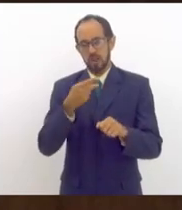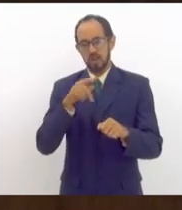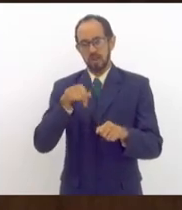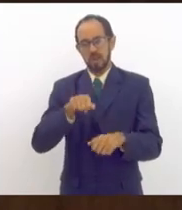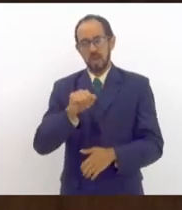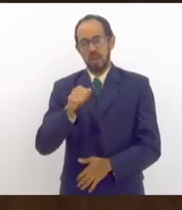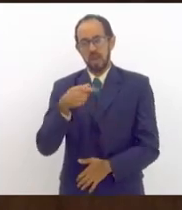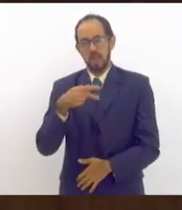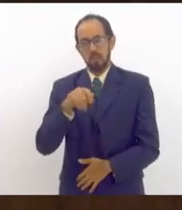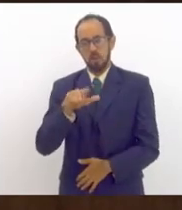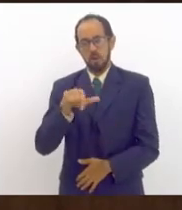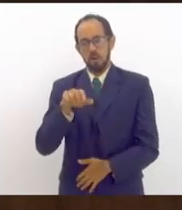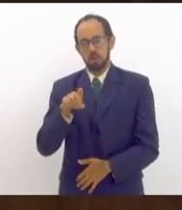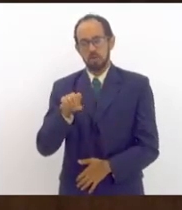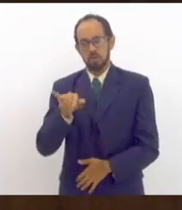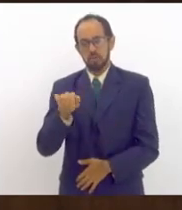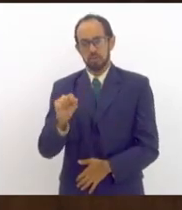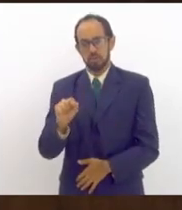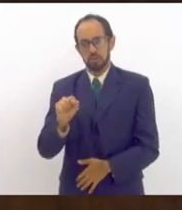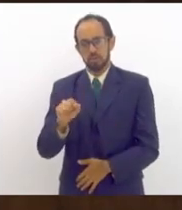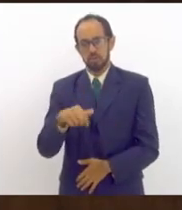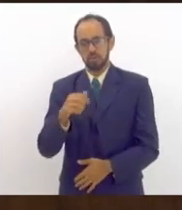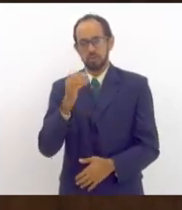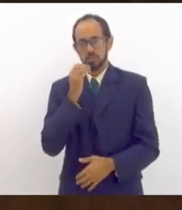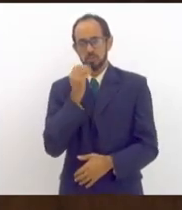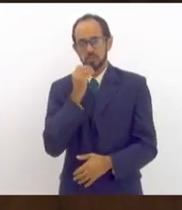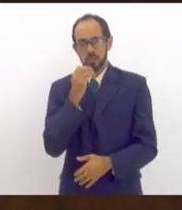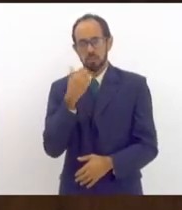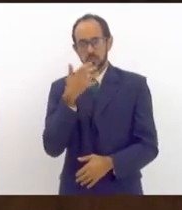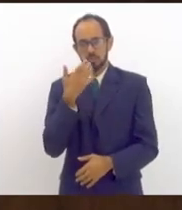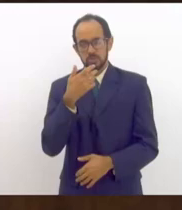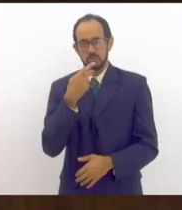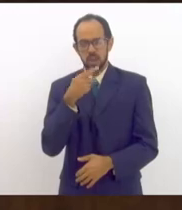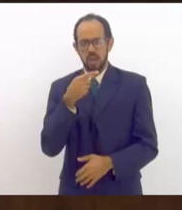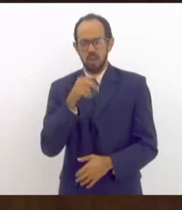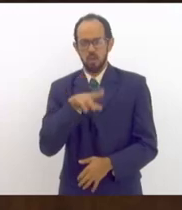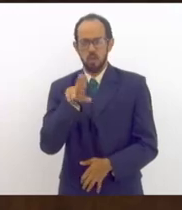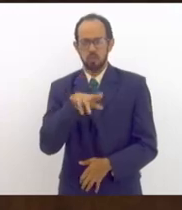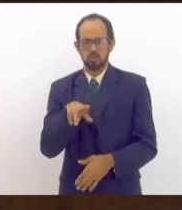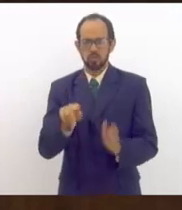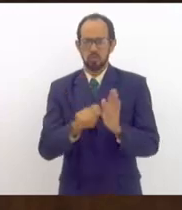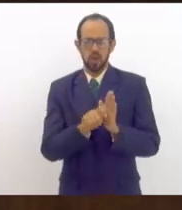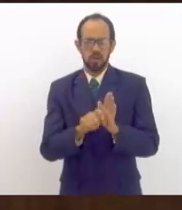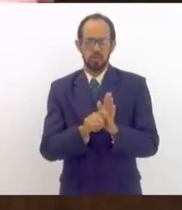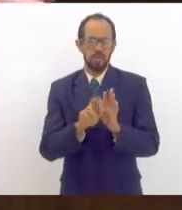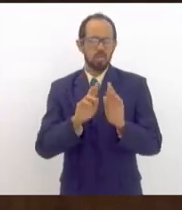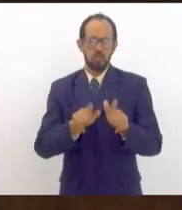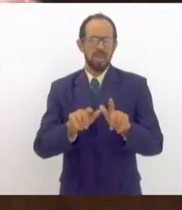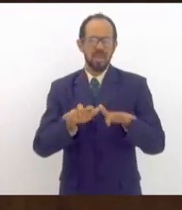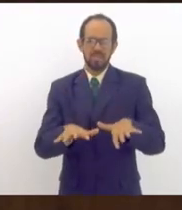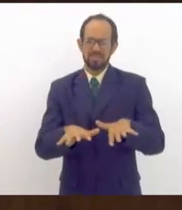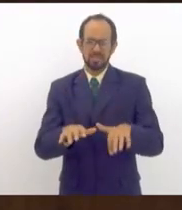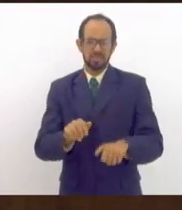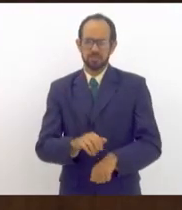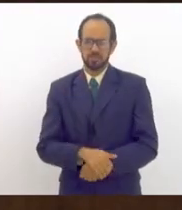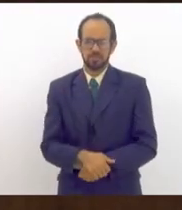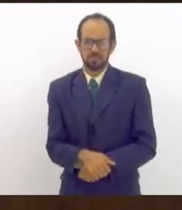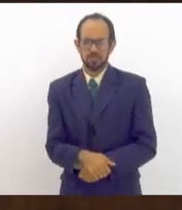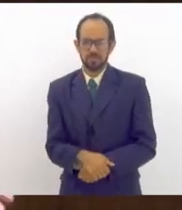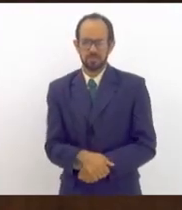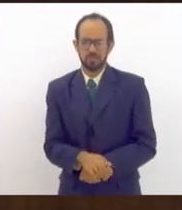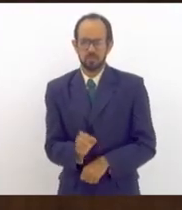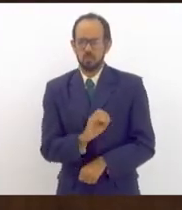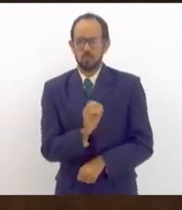como Apologia deveria então na música tá dizendo assim use drogas e drogas e drogas não é isso que ela tá falando pelo contrário Nenhum de Nós vai defender isso